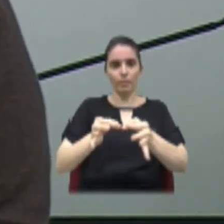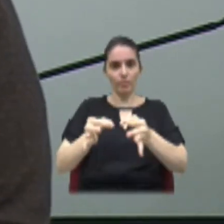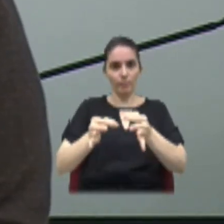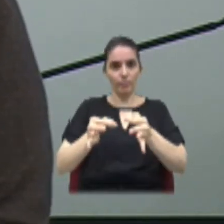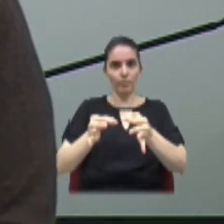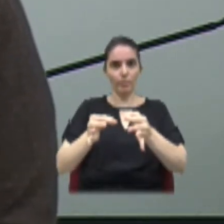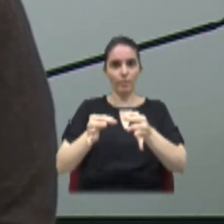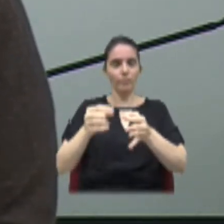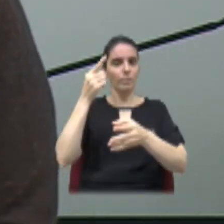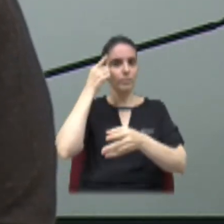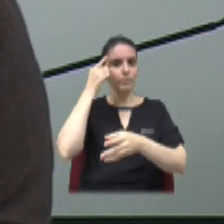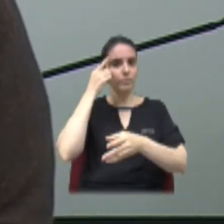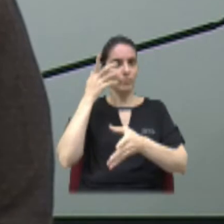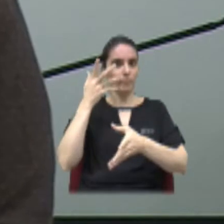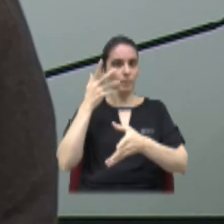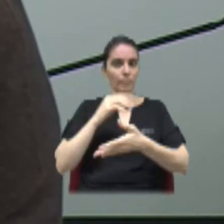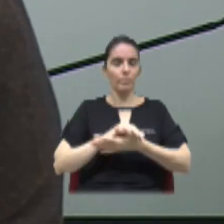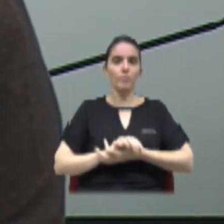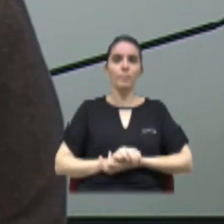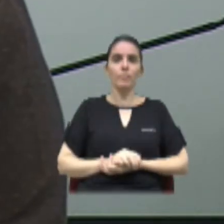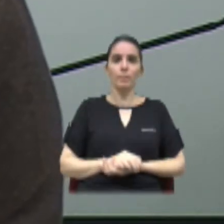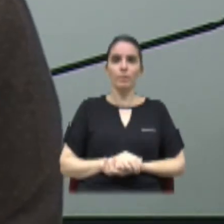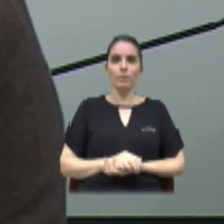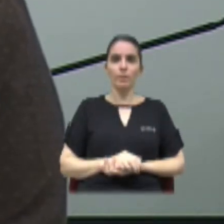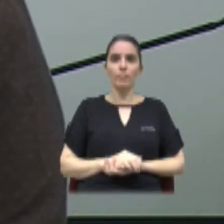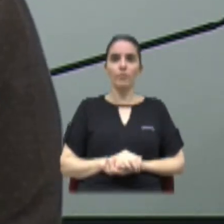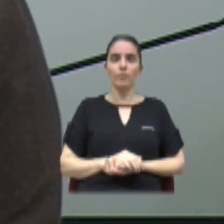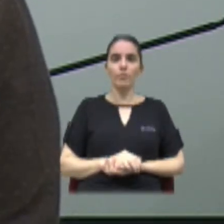a barriga e não tem nada dentro?